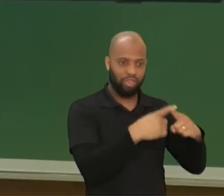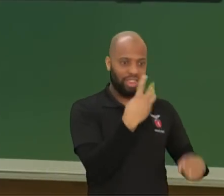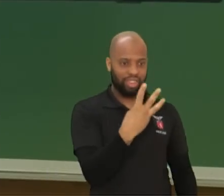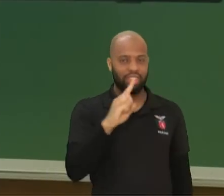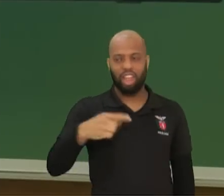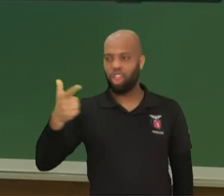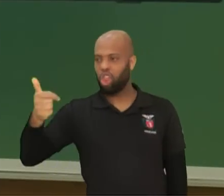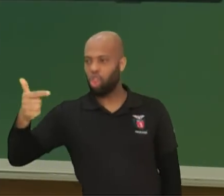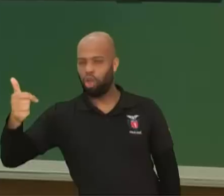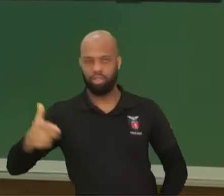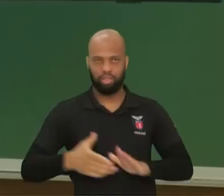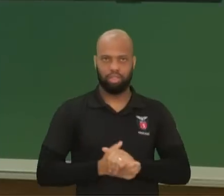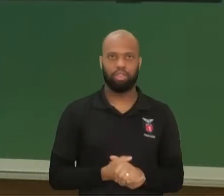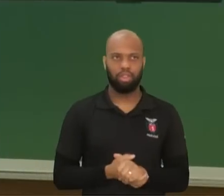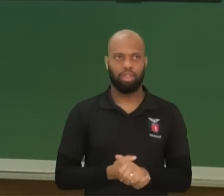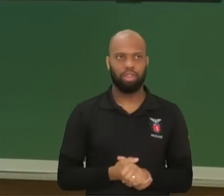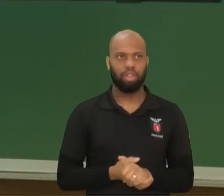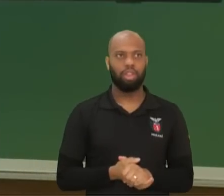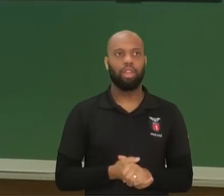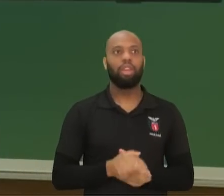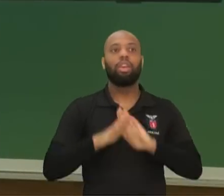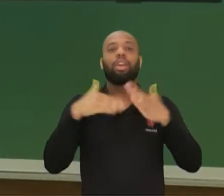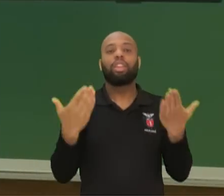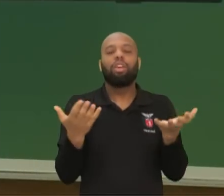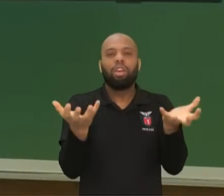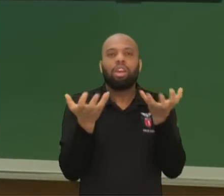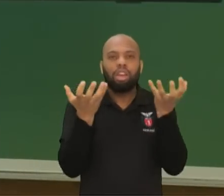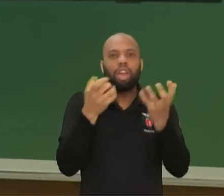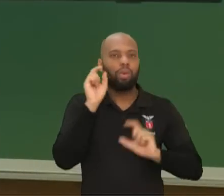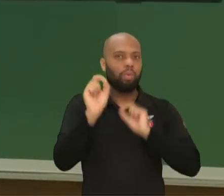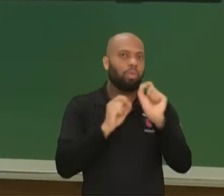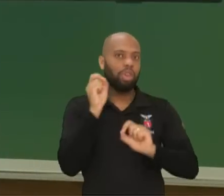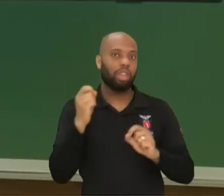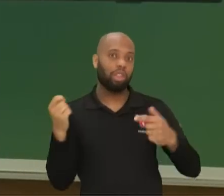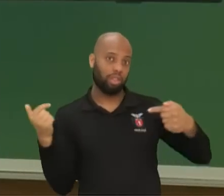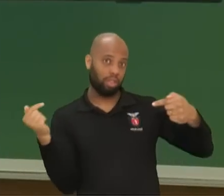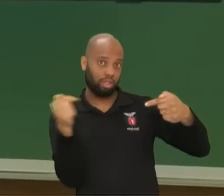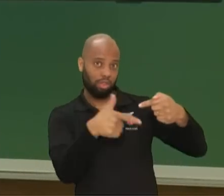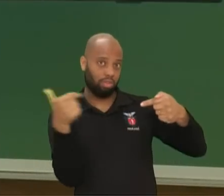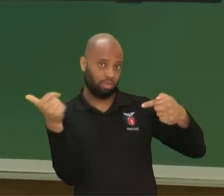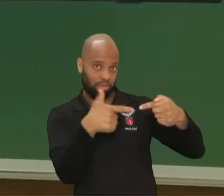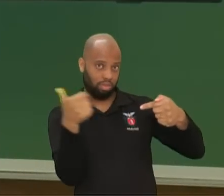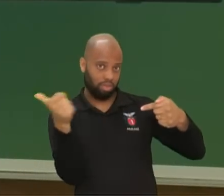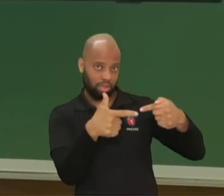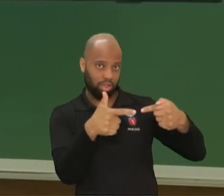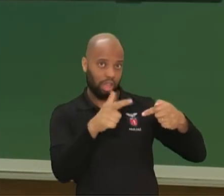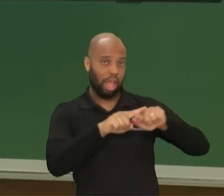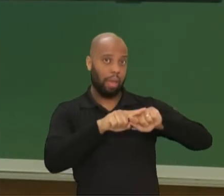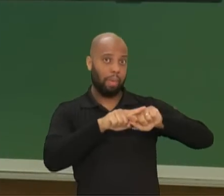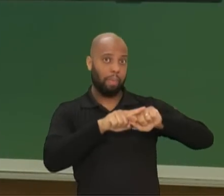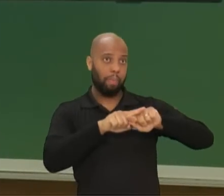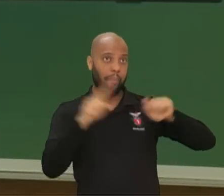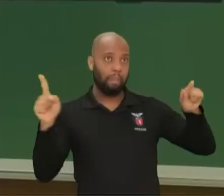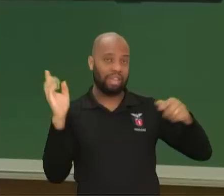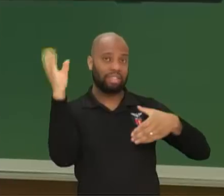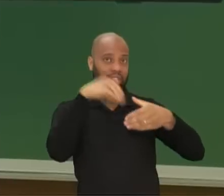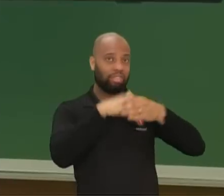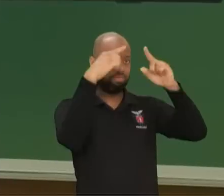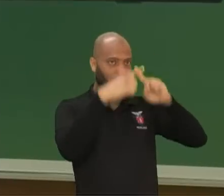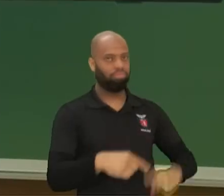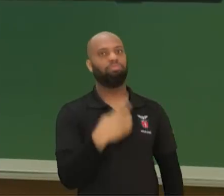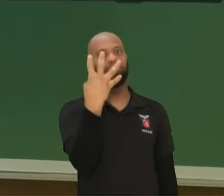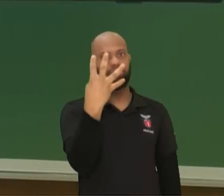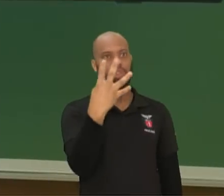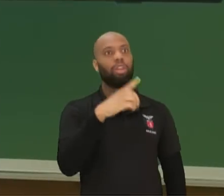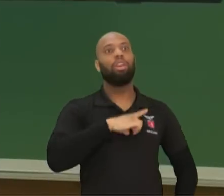3, 12, né? Então, agora eu vou encontrar aqui, olha só, maiores que 7. Dentro